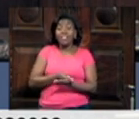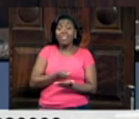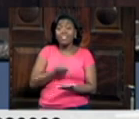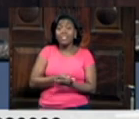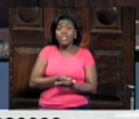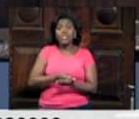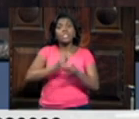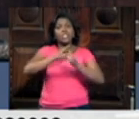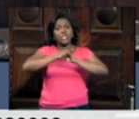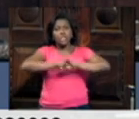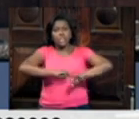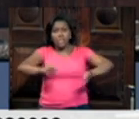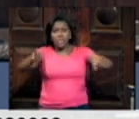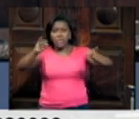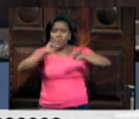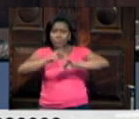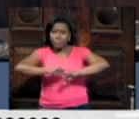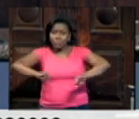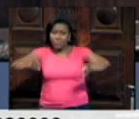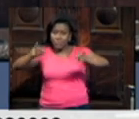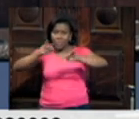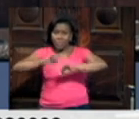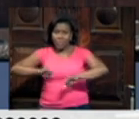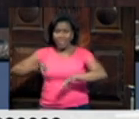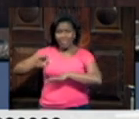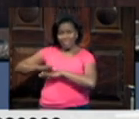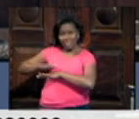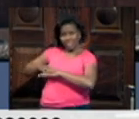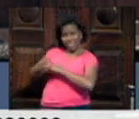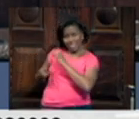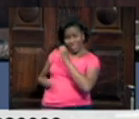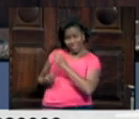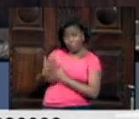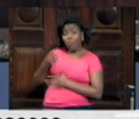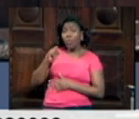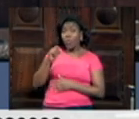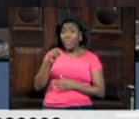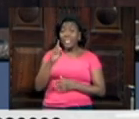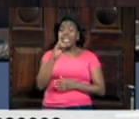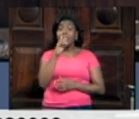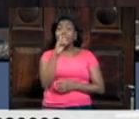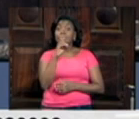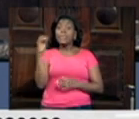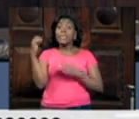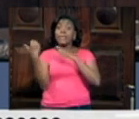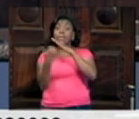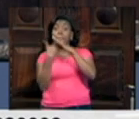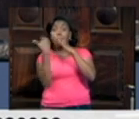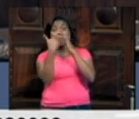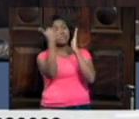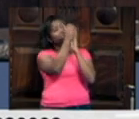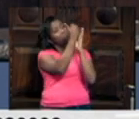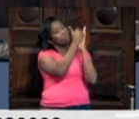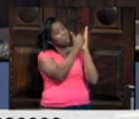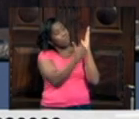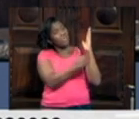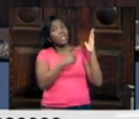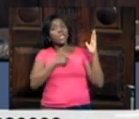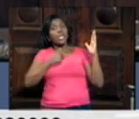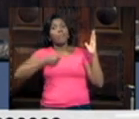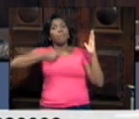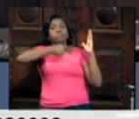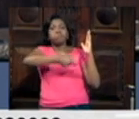a divulgação com os valores das 100 maiores empresas que têm sido beneficiadas com